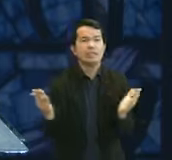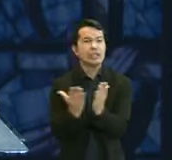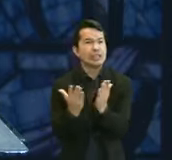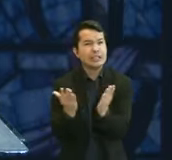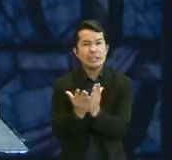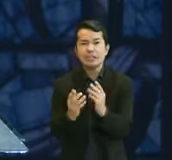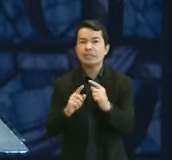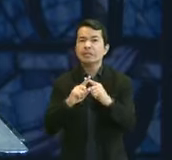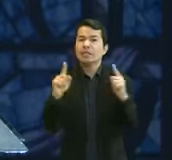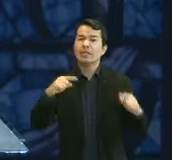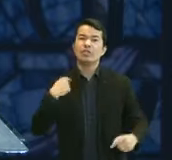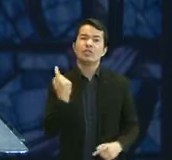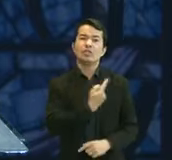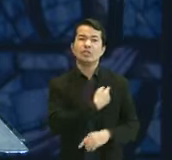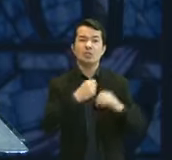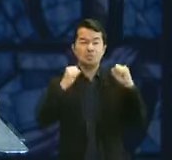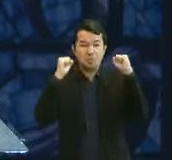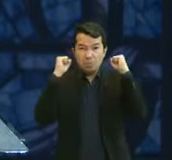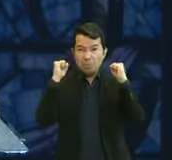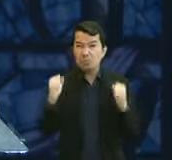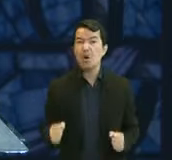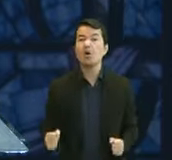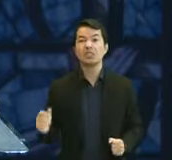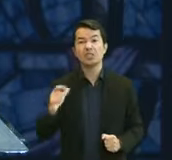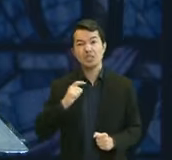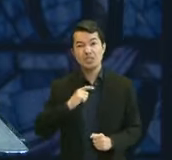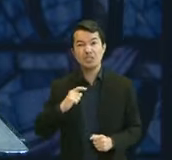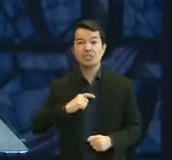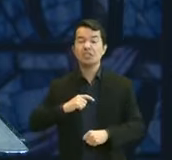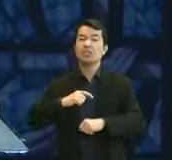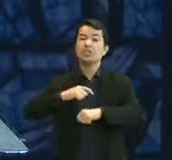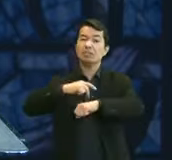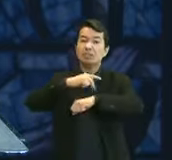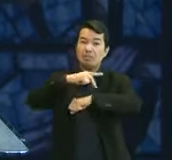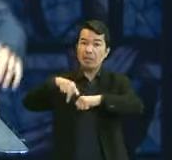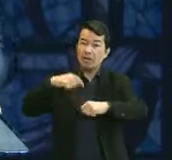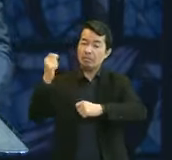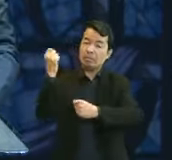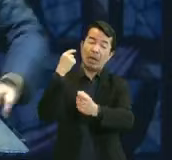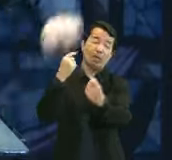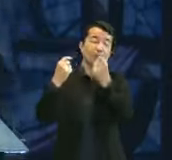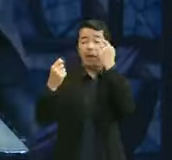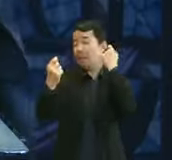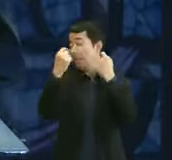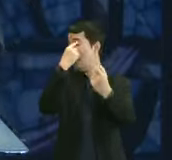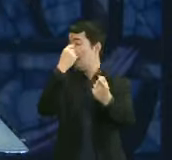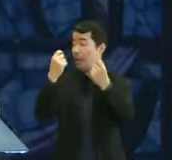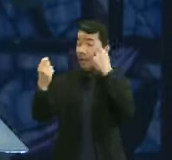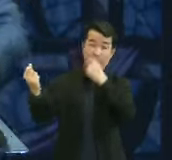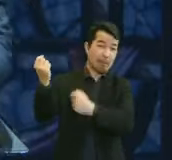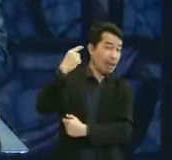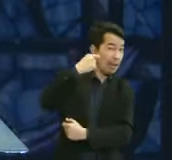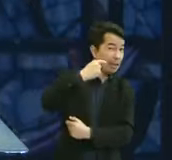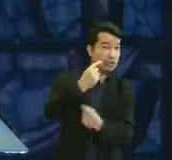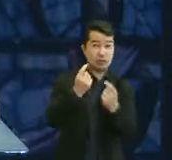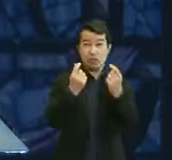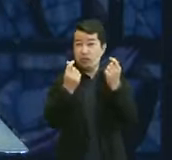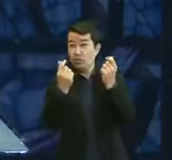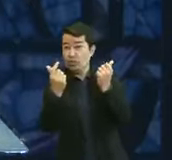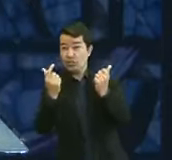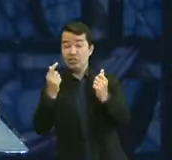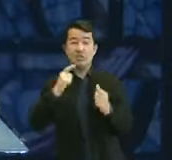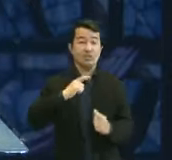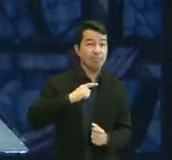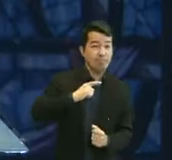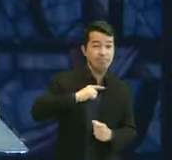podemos enfrentar as pedras da crise sanitária, as pedras da crise econômica, as pedras da perseguição